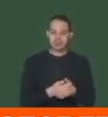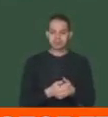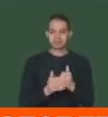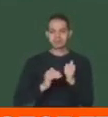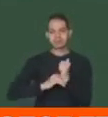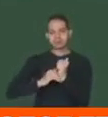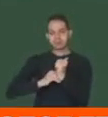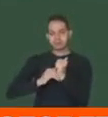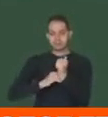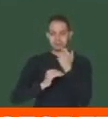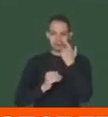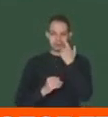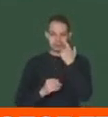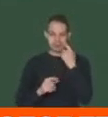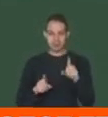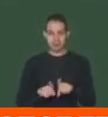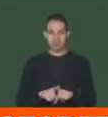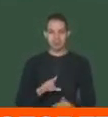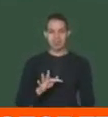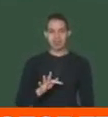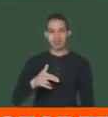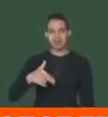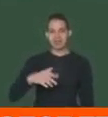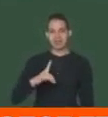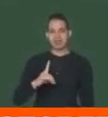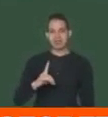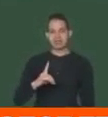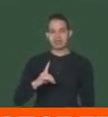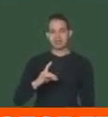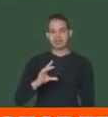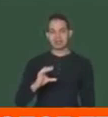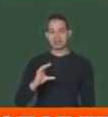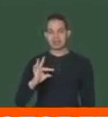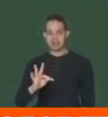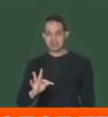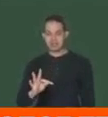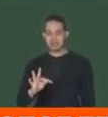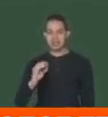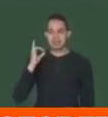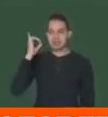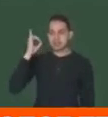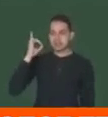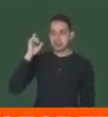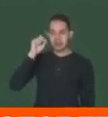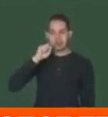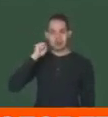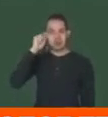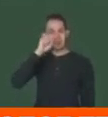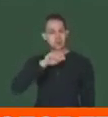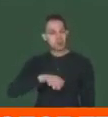Desenvolvimento da Educação, prestem atenção, senadores, deputados, deputadas e senadoras,